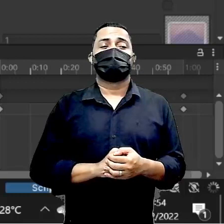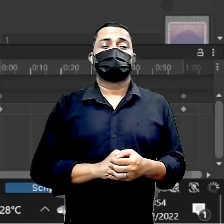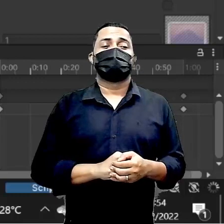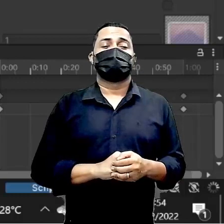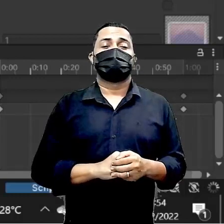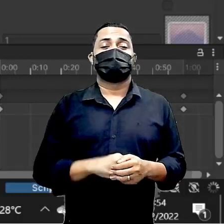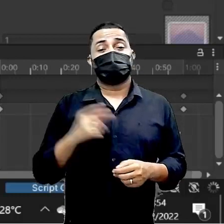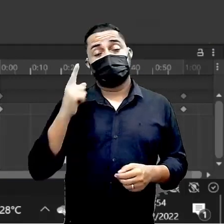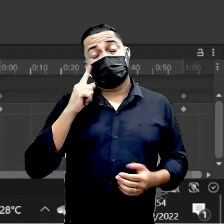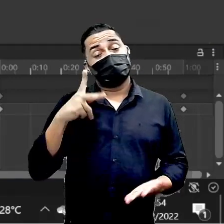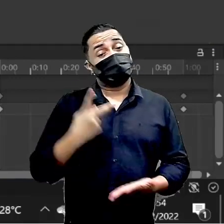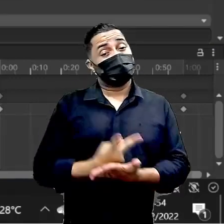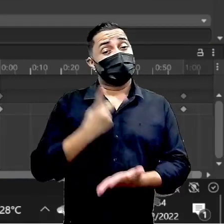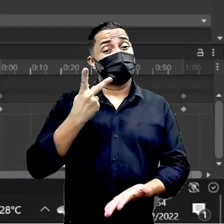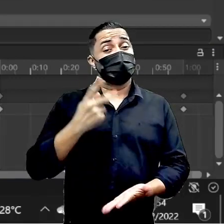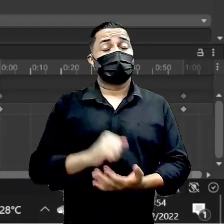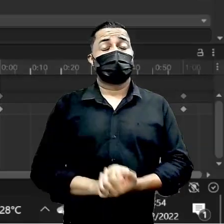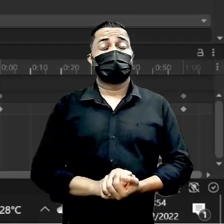ver o que acontece.